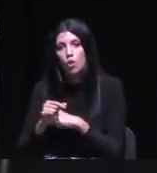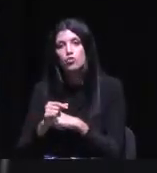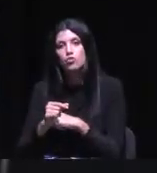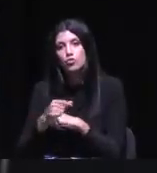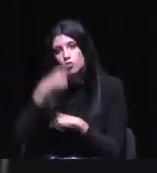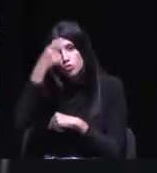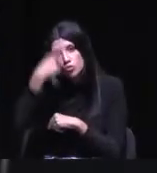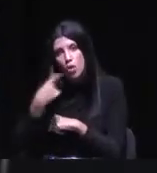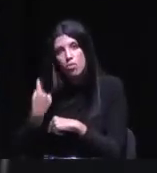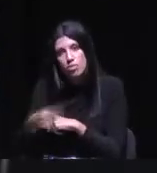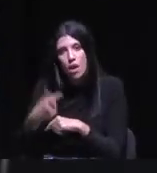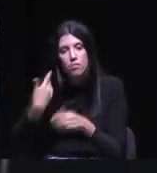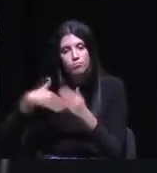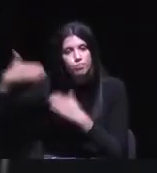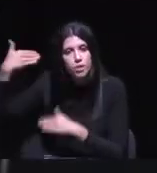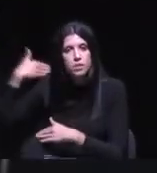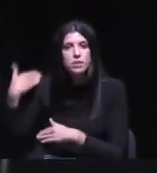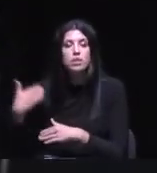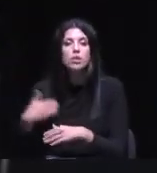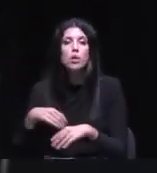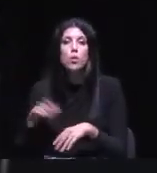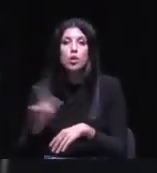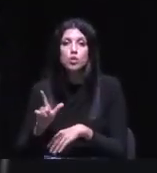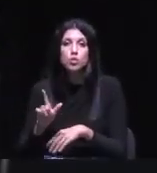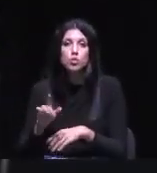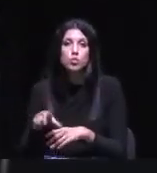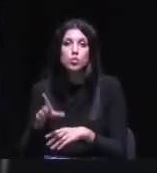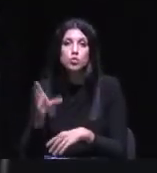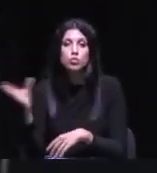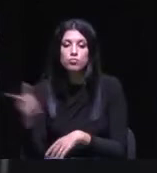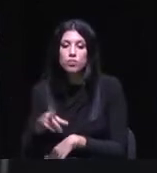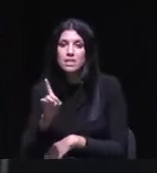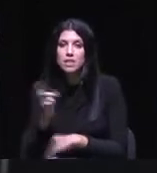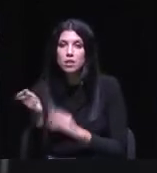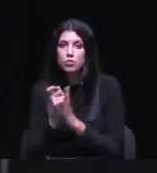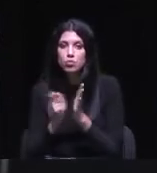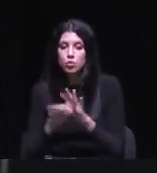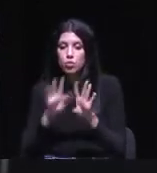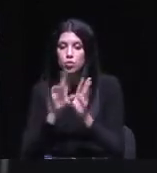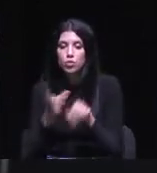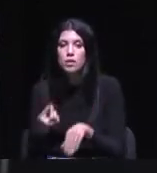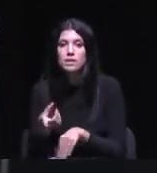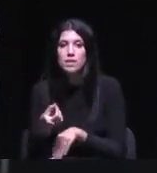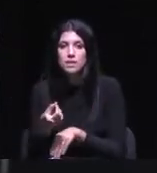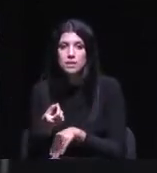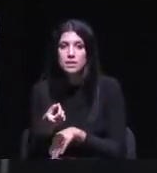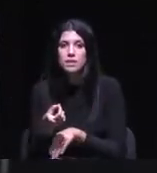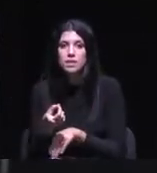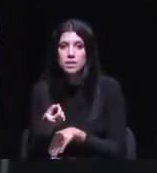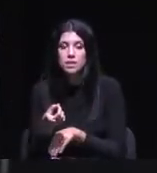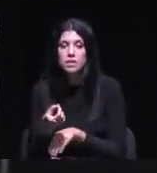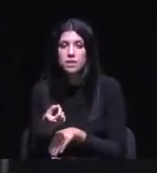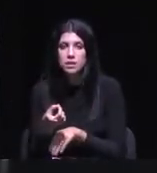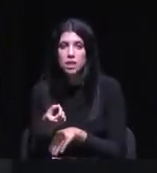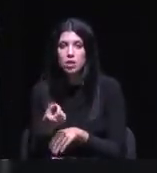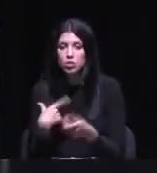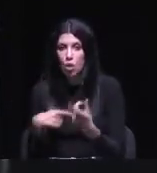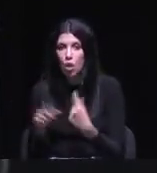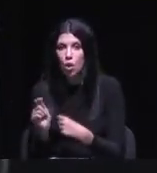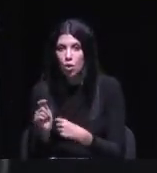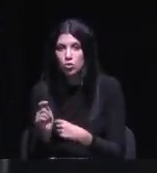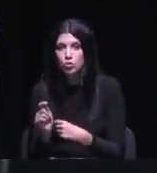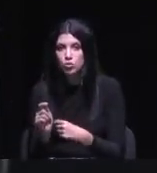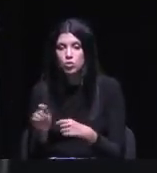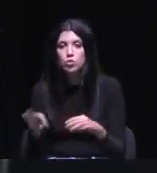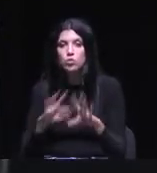em julho foram distinguidos mais 6 estabelecimentos, fazendo um total de 19 distinguidos neste mandato e um total